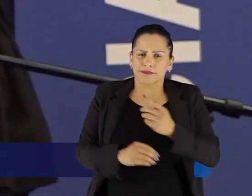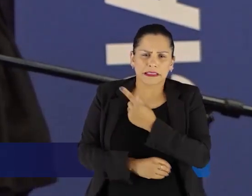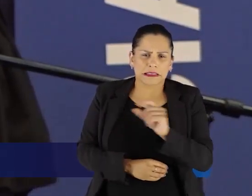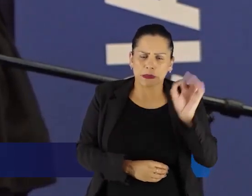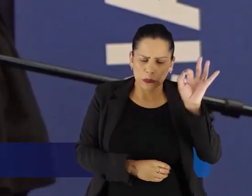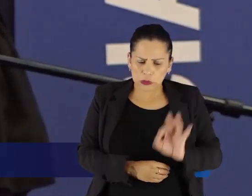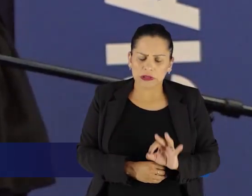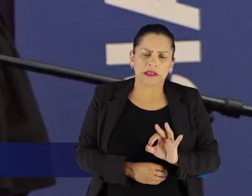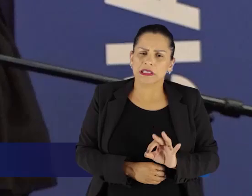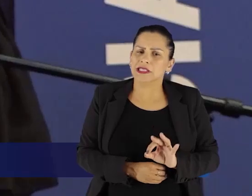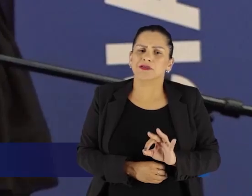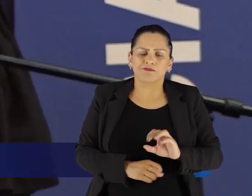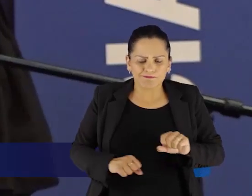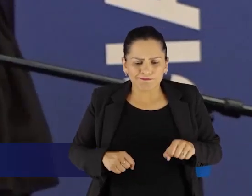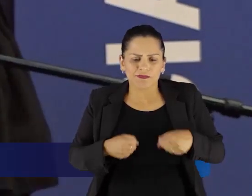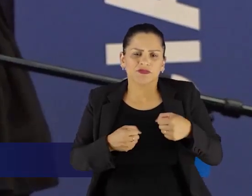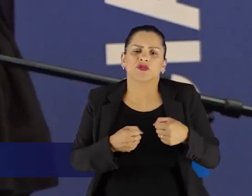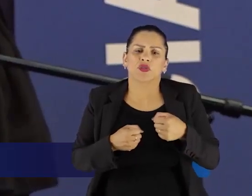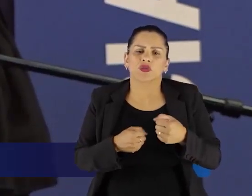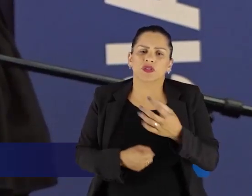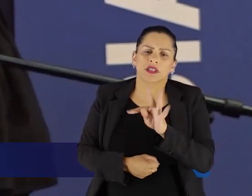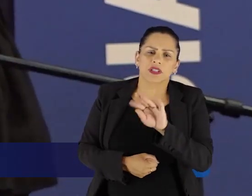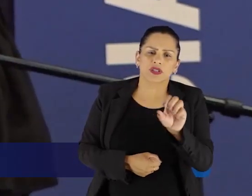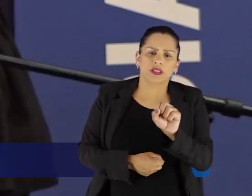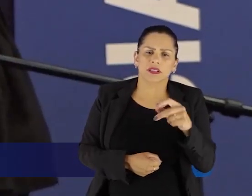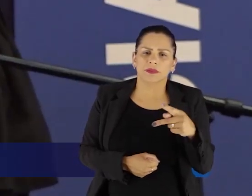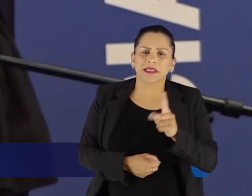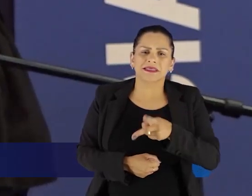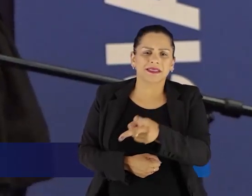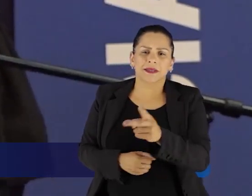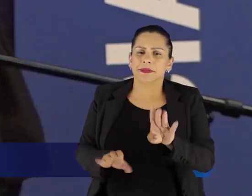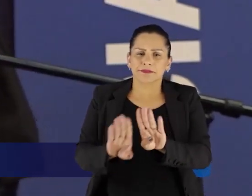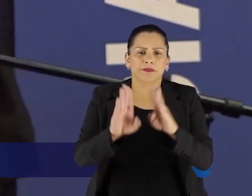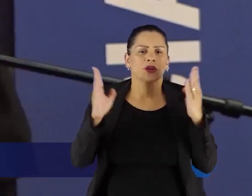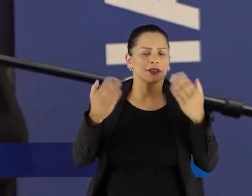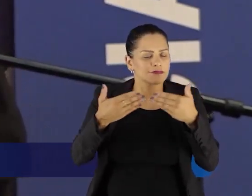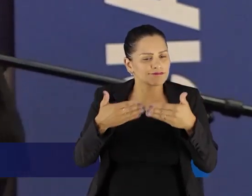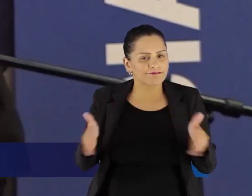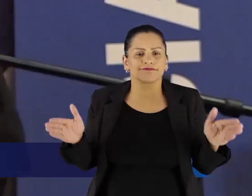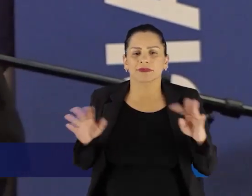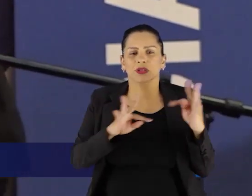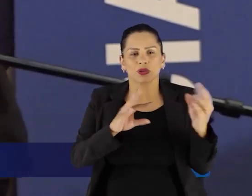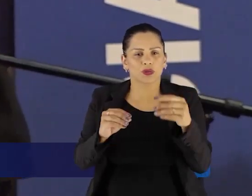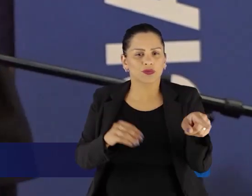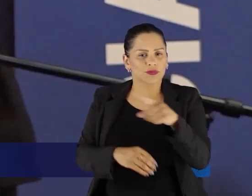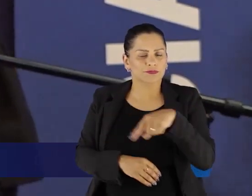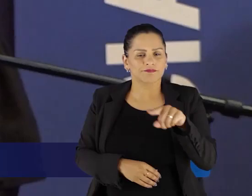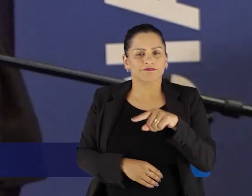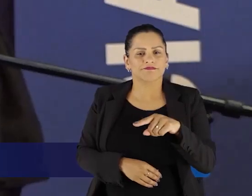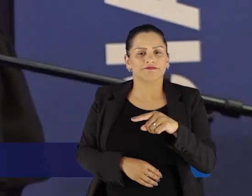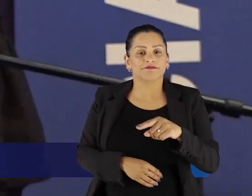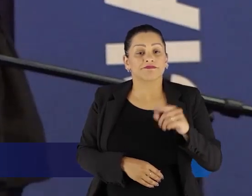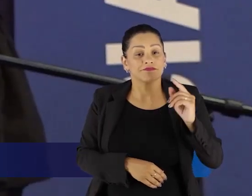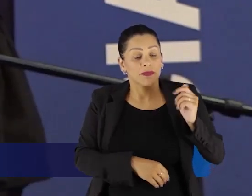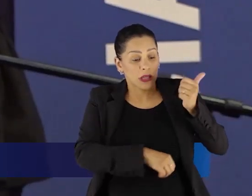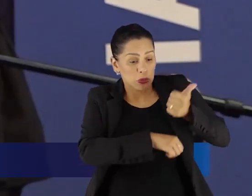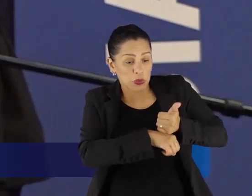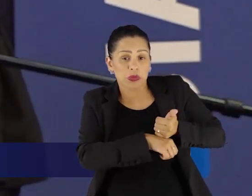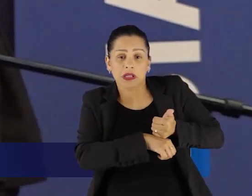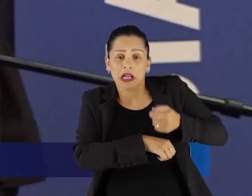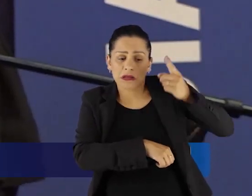interesses do Tribunal de Justiça sempre de portas abertas a todos as autoridades presentes aos amigos